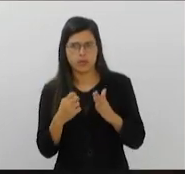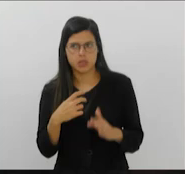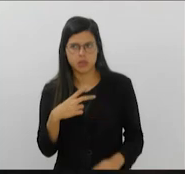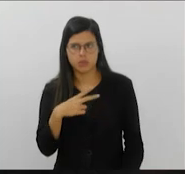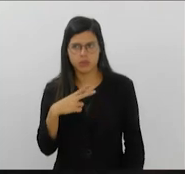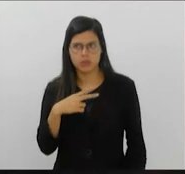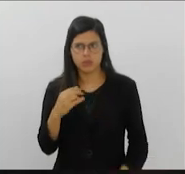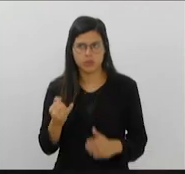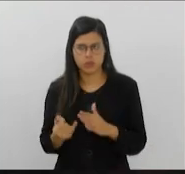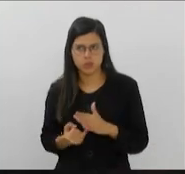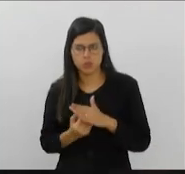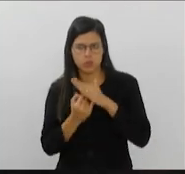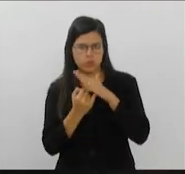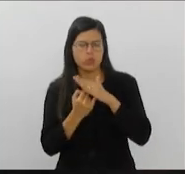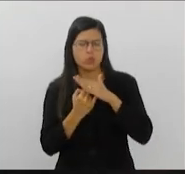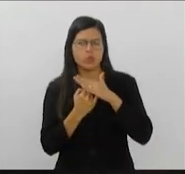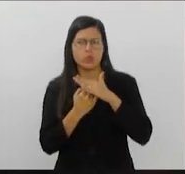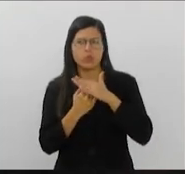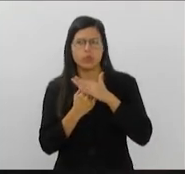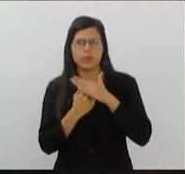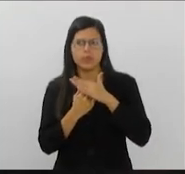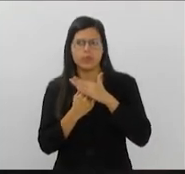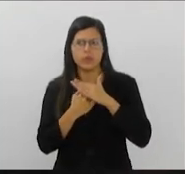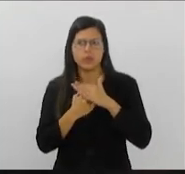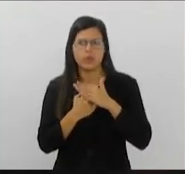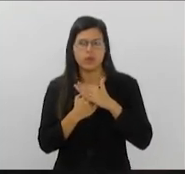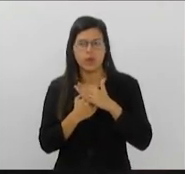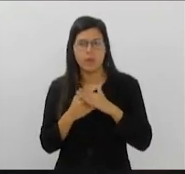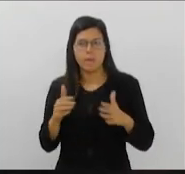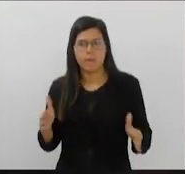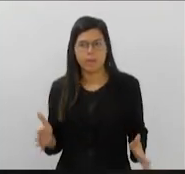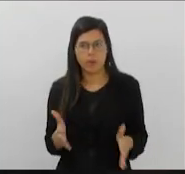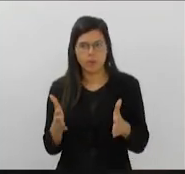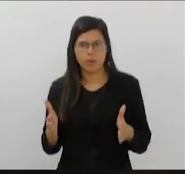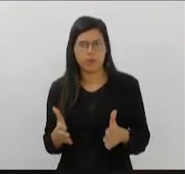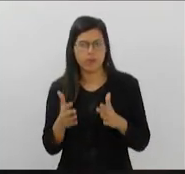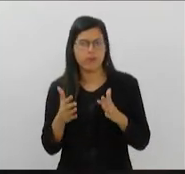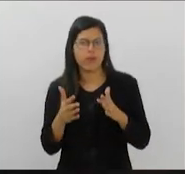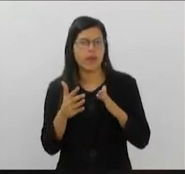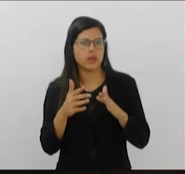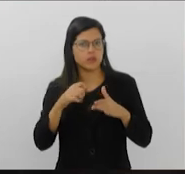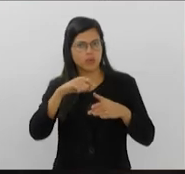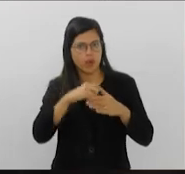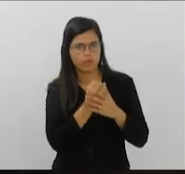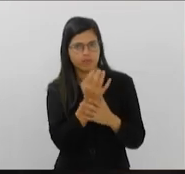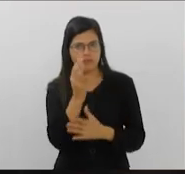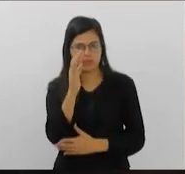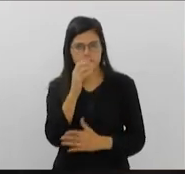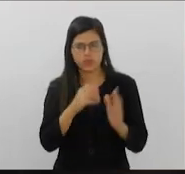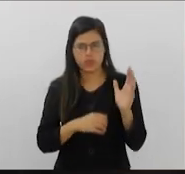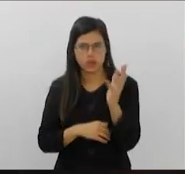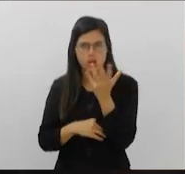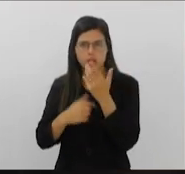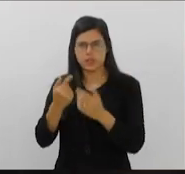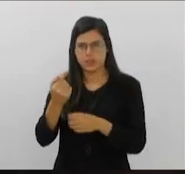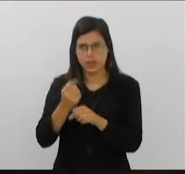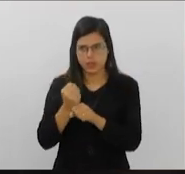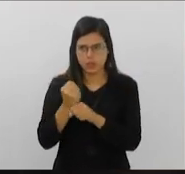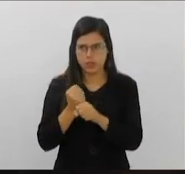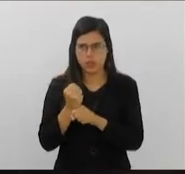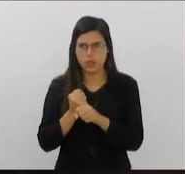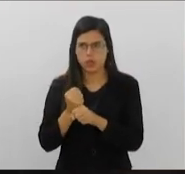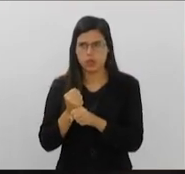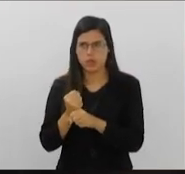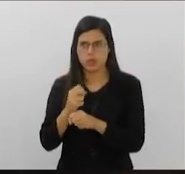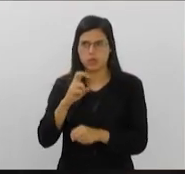chamada Instituto Espinhaço, né, eles estão justamente promovendo uma restauração de 7 mil hectares em 7 anos. O nosso programa Floresta da Manhã tem uma